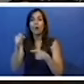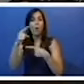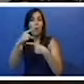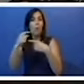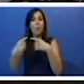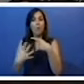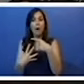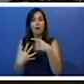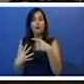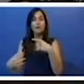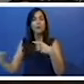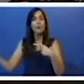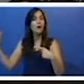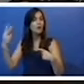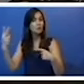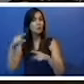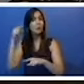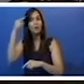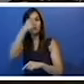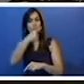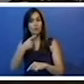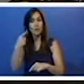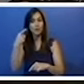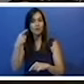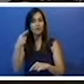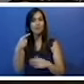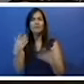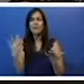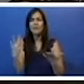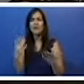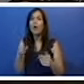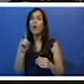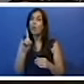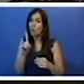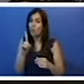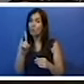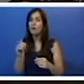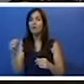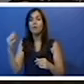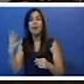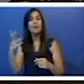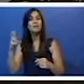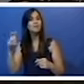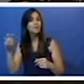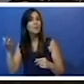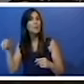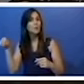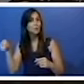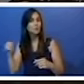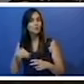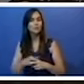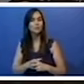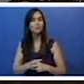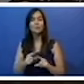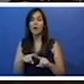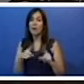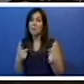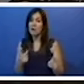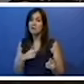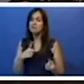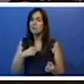né ou seja 1:45 Tá eu já ouvi esse termo mas há quem